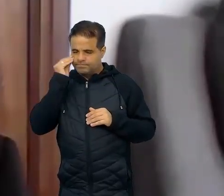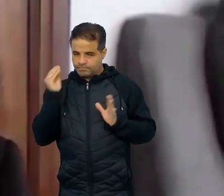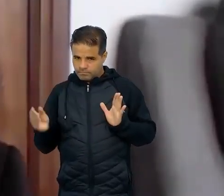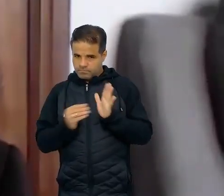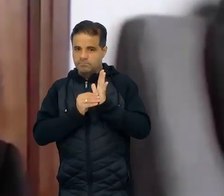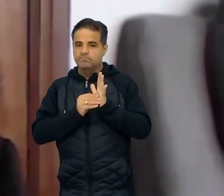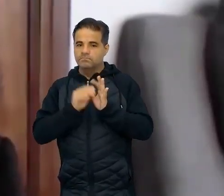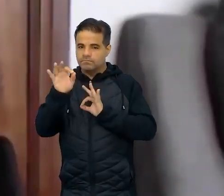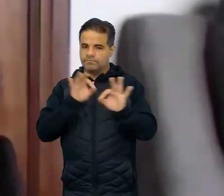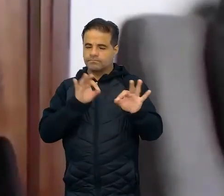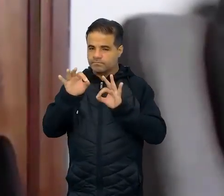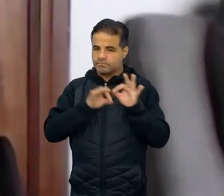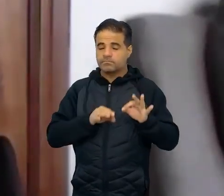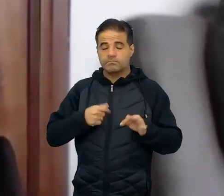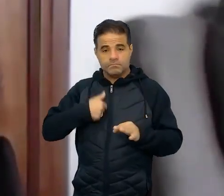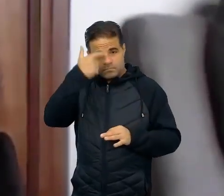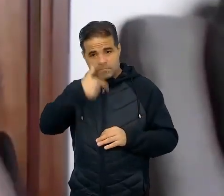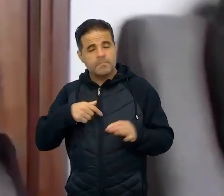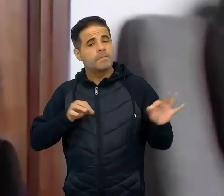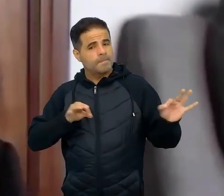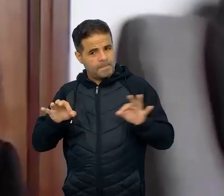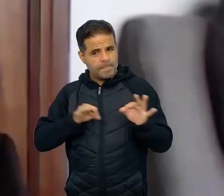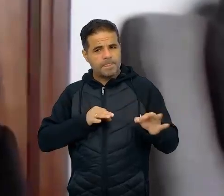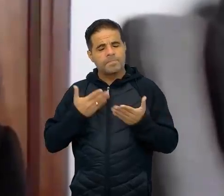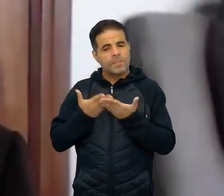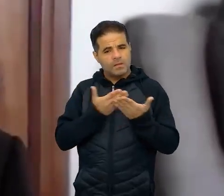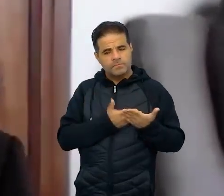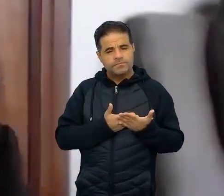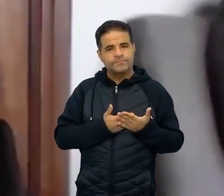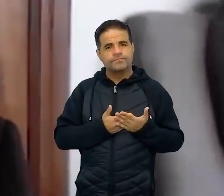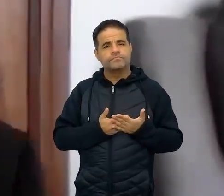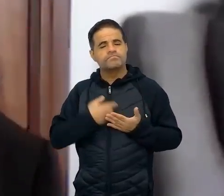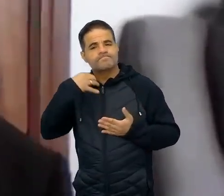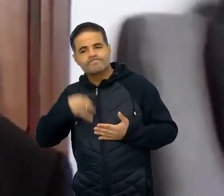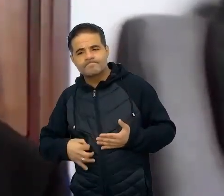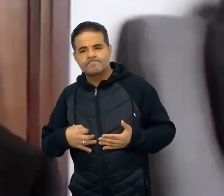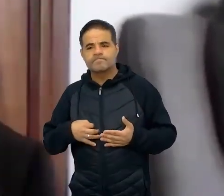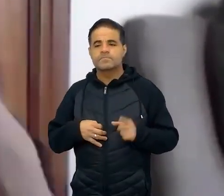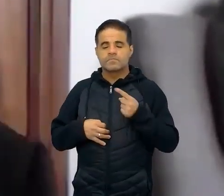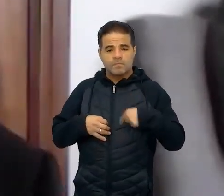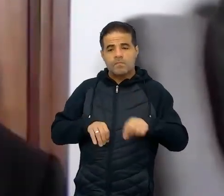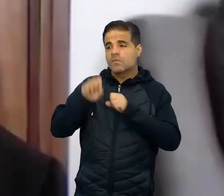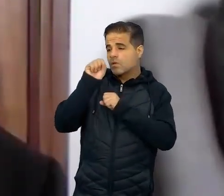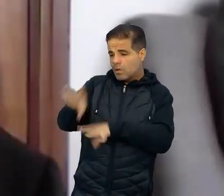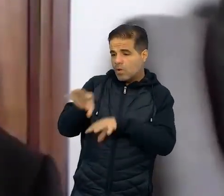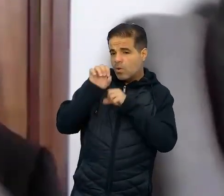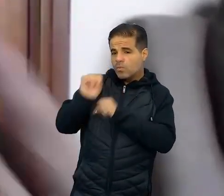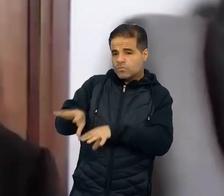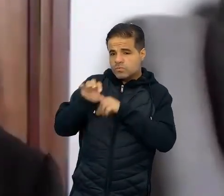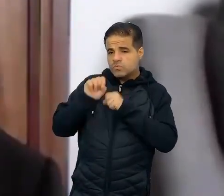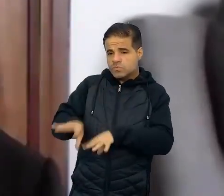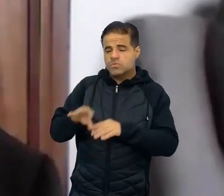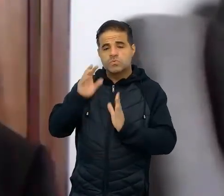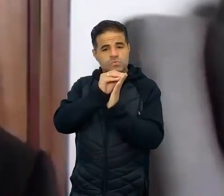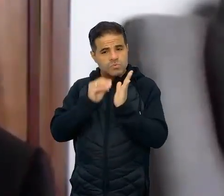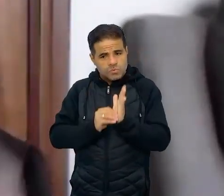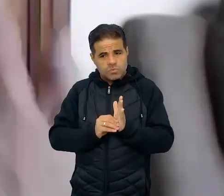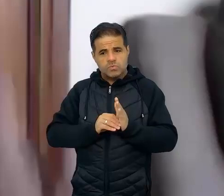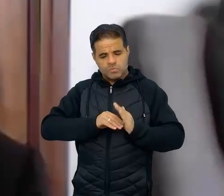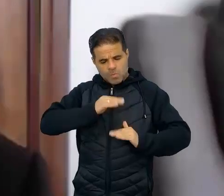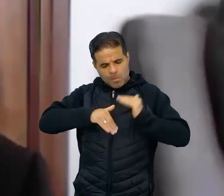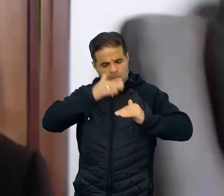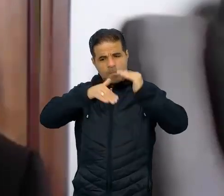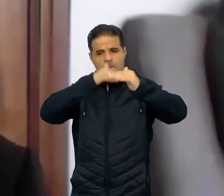que preparar, às vezes eu vou ter que preparar um material concreto, para que eu ensine esse conteúdo, para que desenvolva, eu tenho que